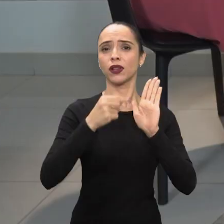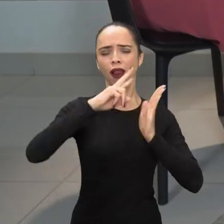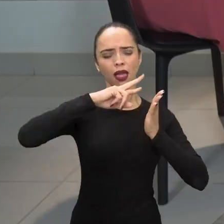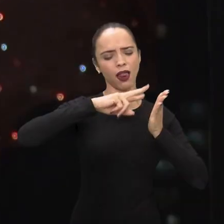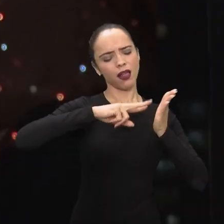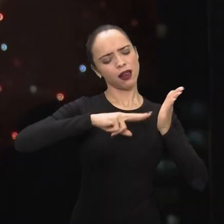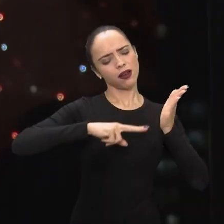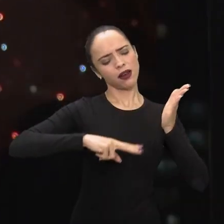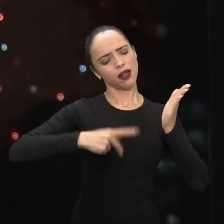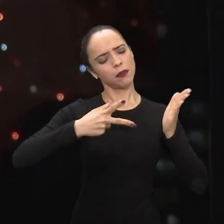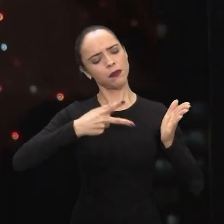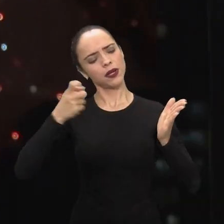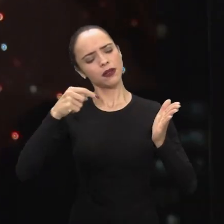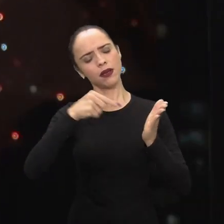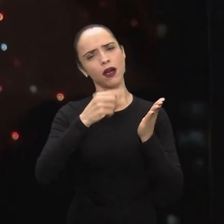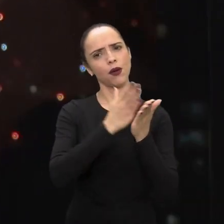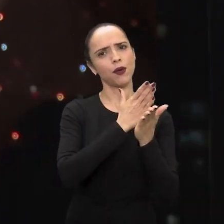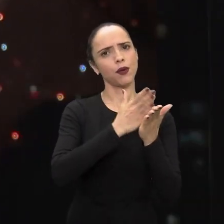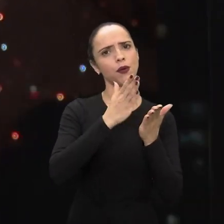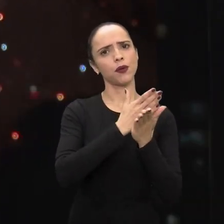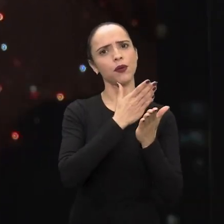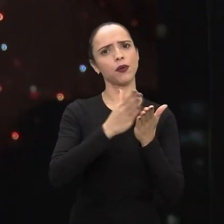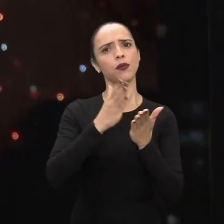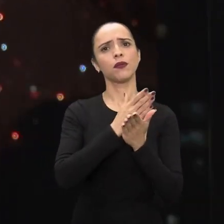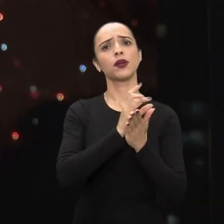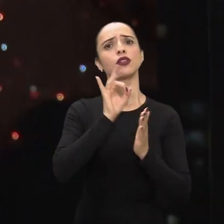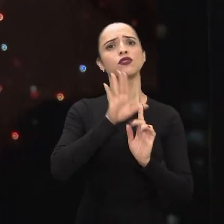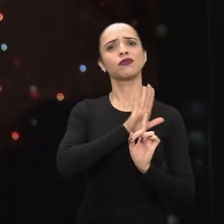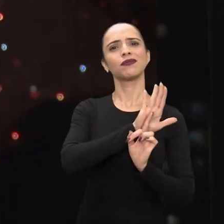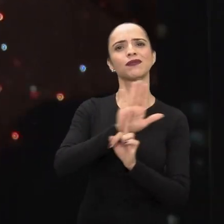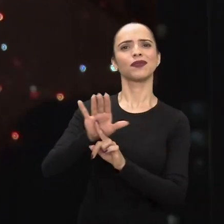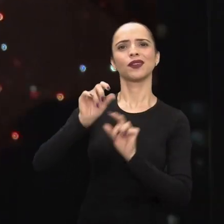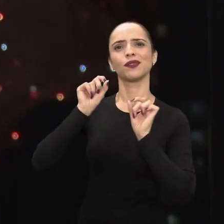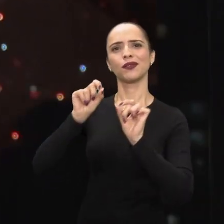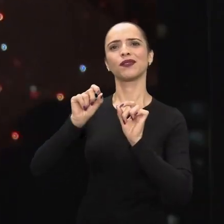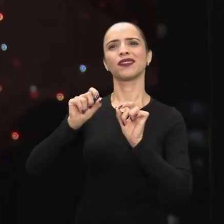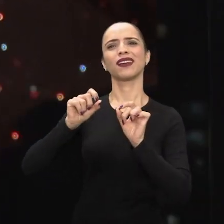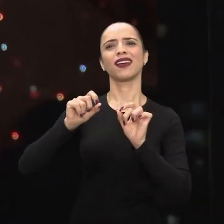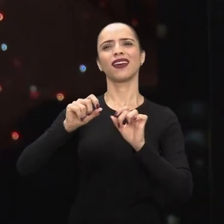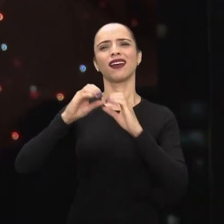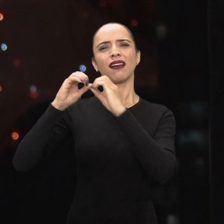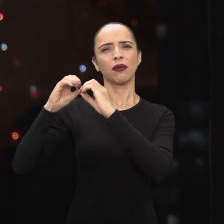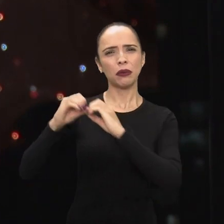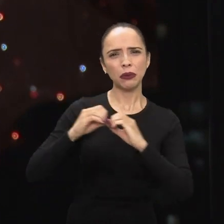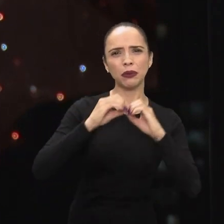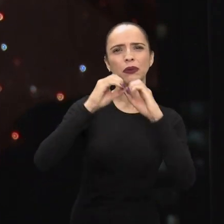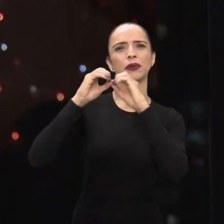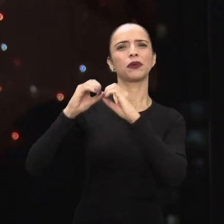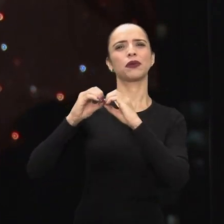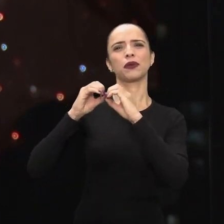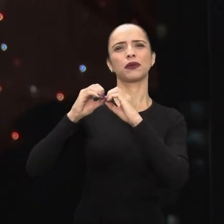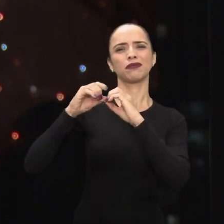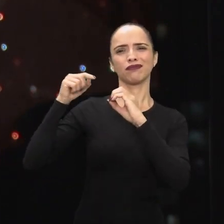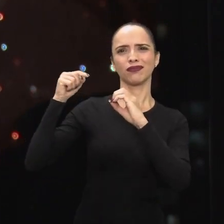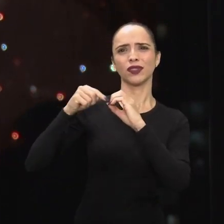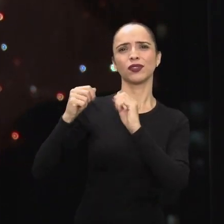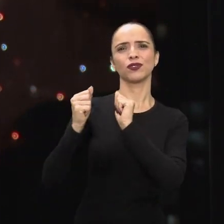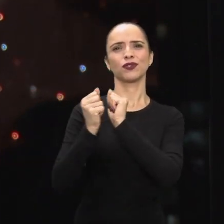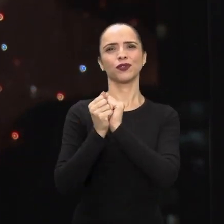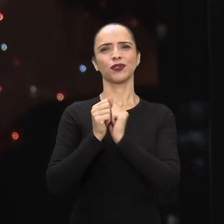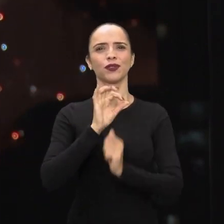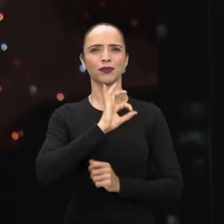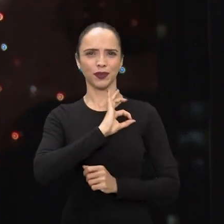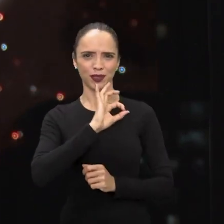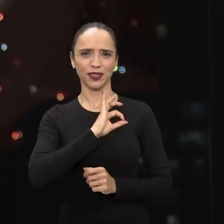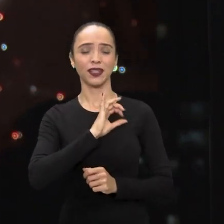muito mais a demandas corporativistas né feitos pela polícia no sentido de